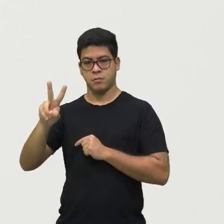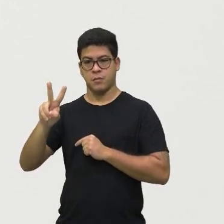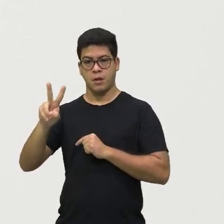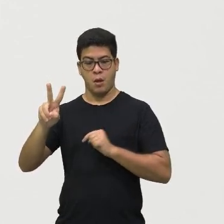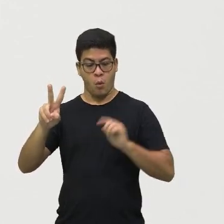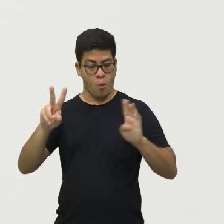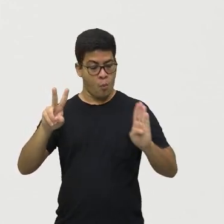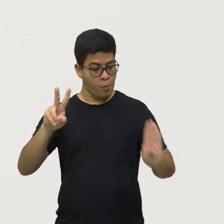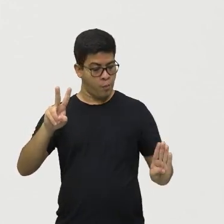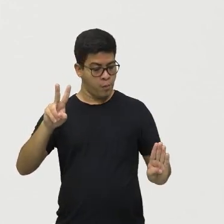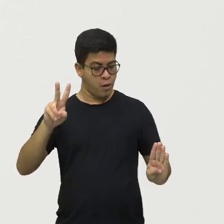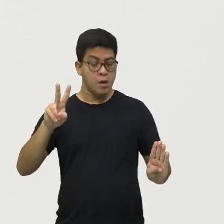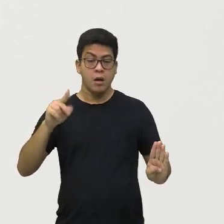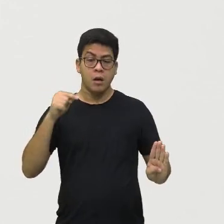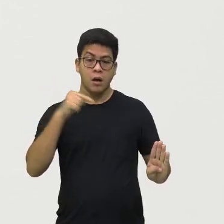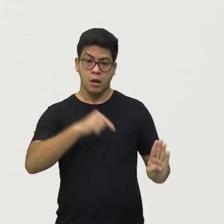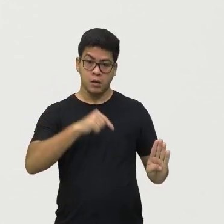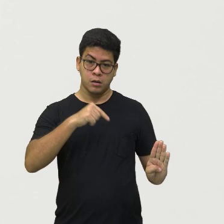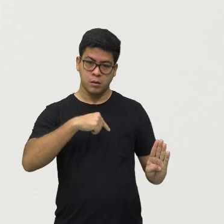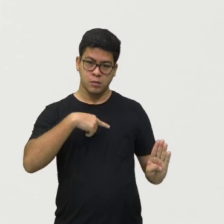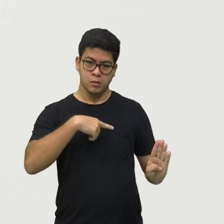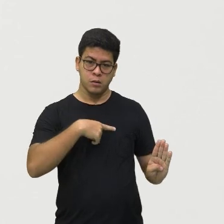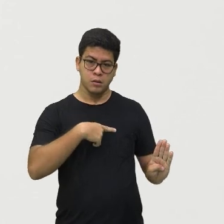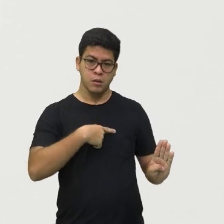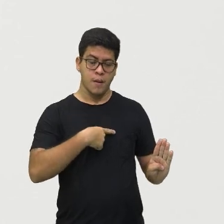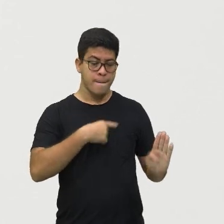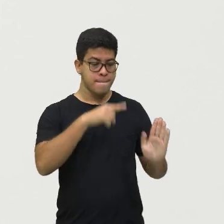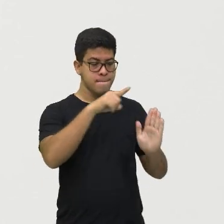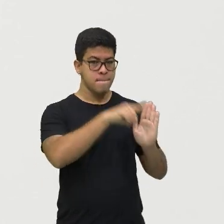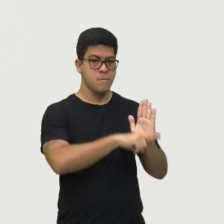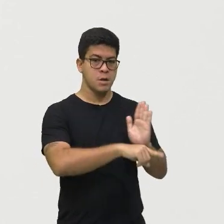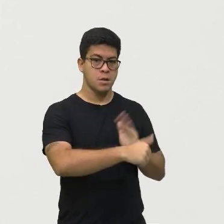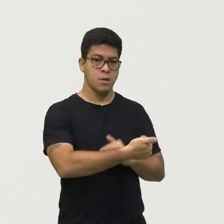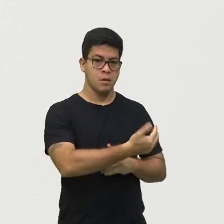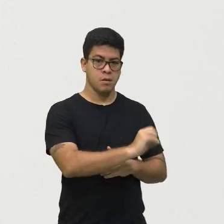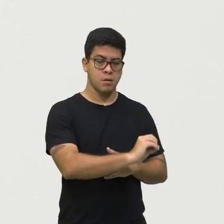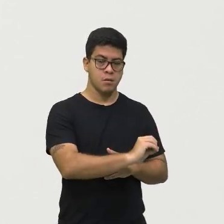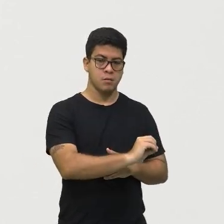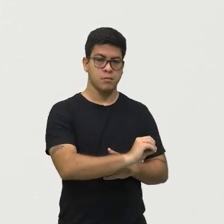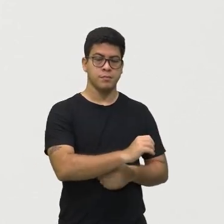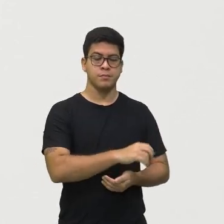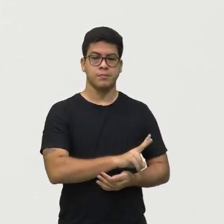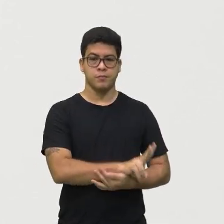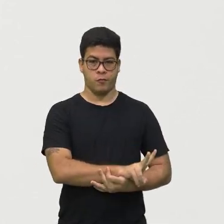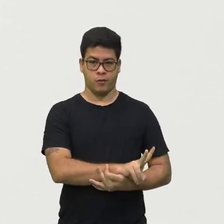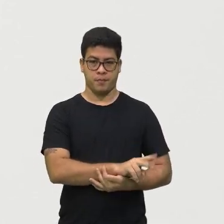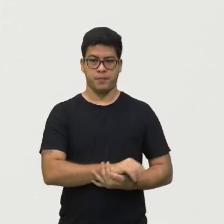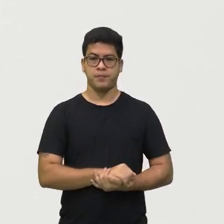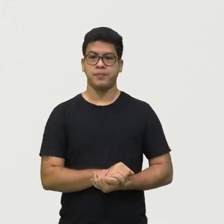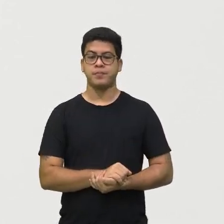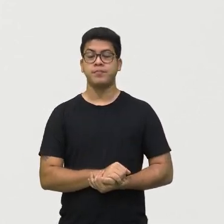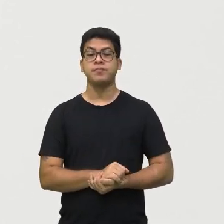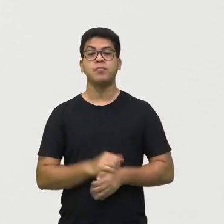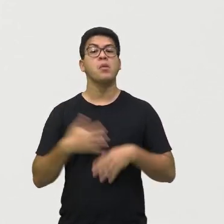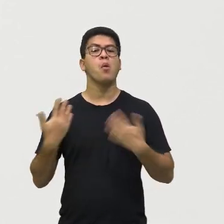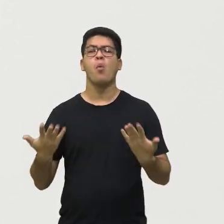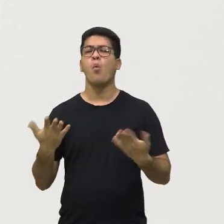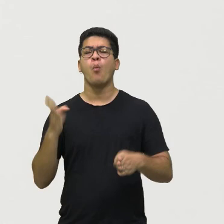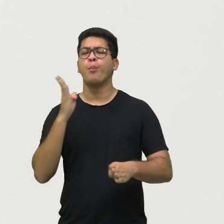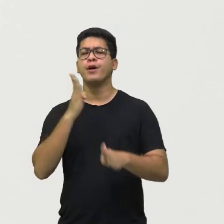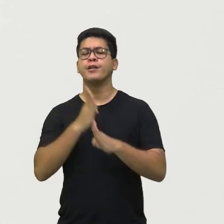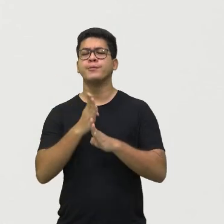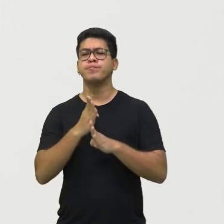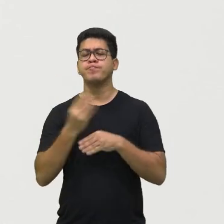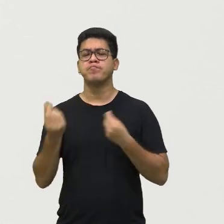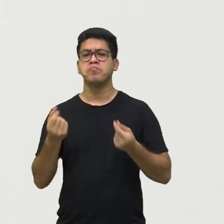que está o ponto B, ela tem potencial de menos 10 volts. Então, vejamos aqui o que é para calcular. Primeiro, o